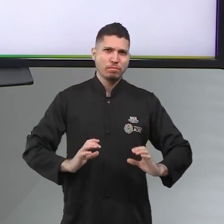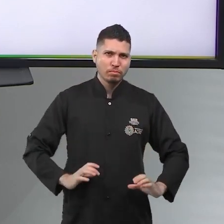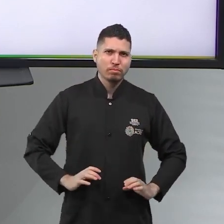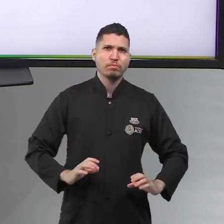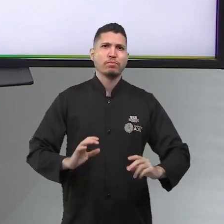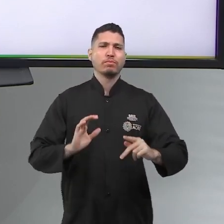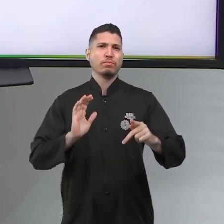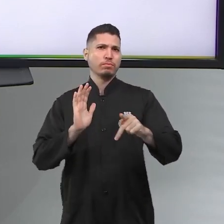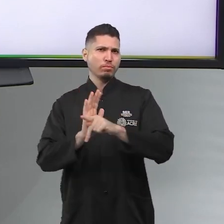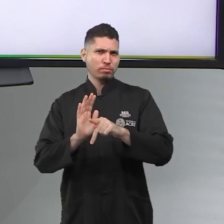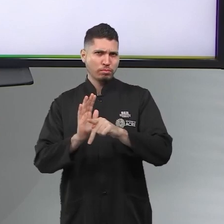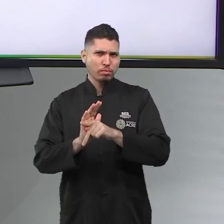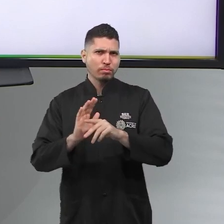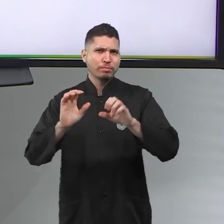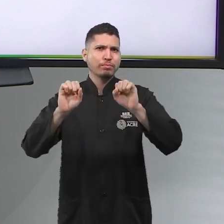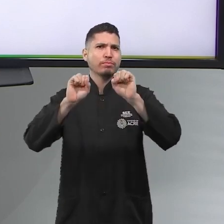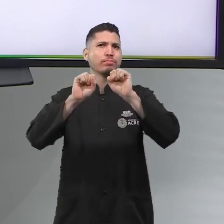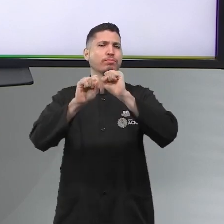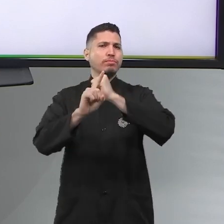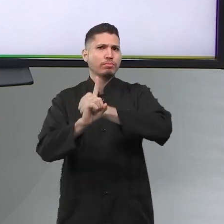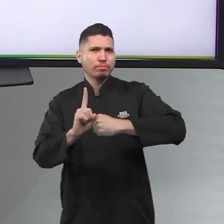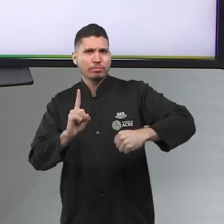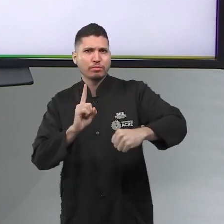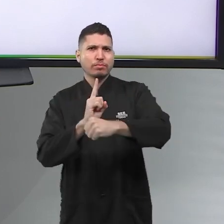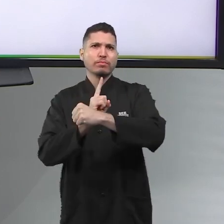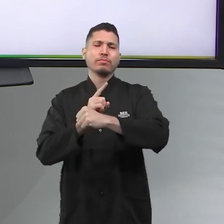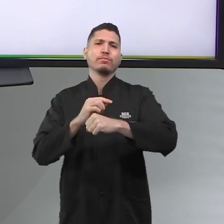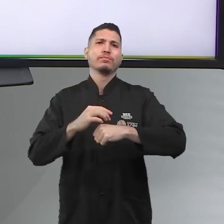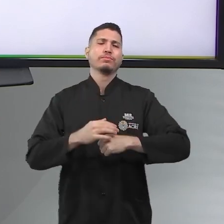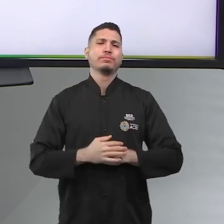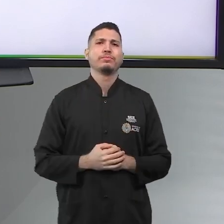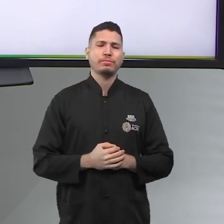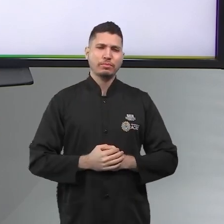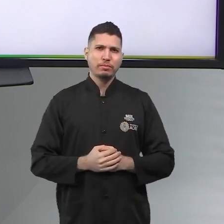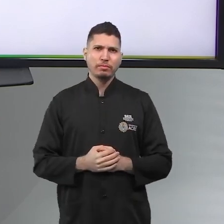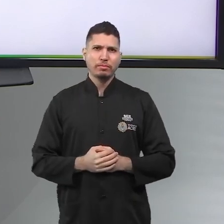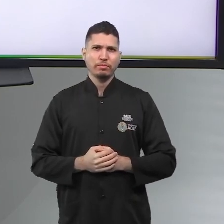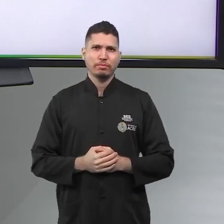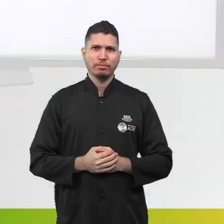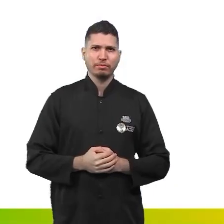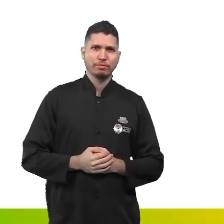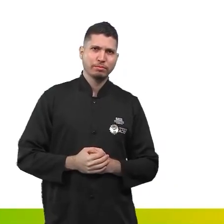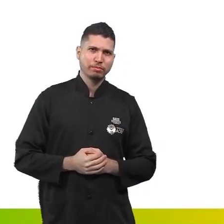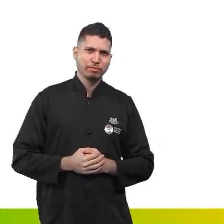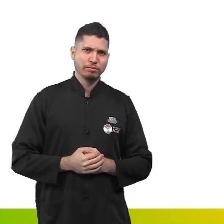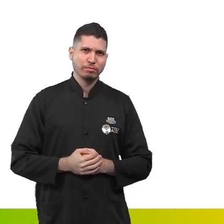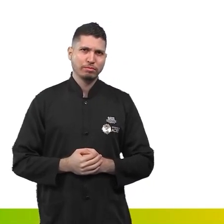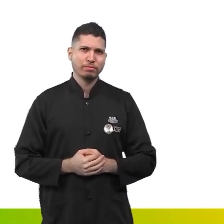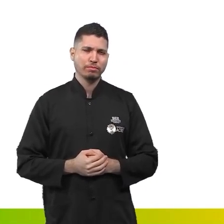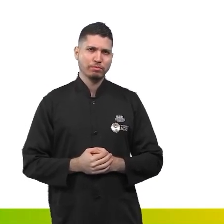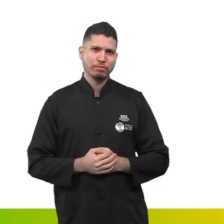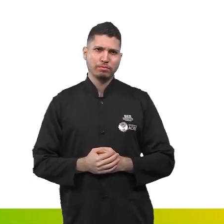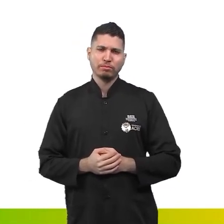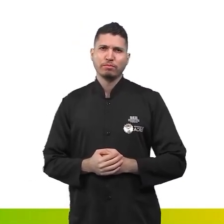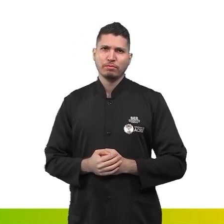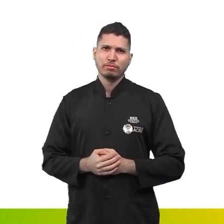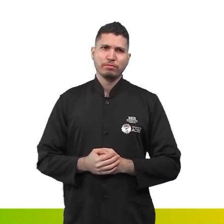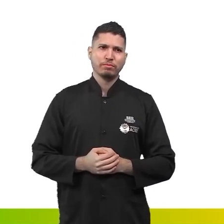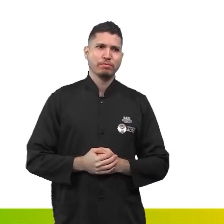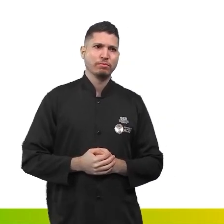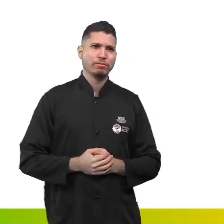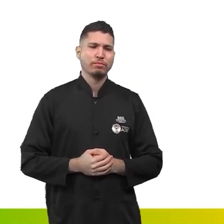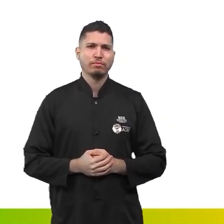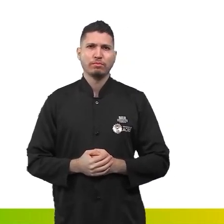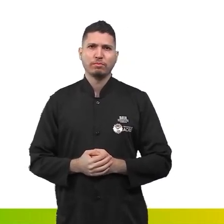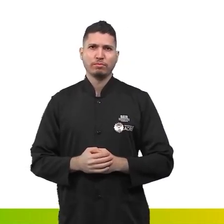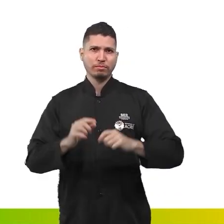previamente vigente na sociedade. Vamos para a nossa segunda e última questão. Então, em tela, nós